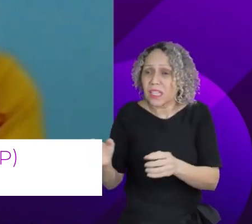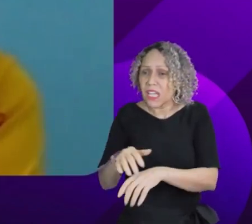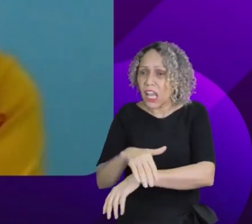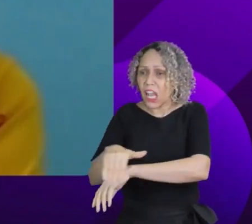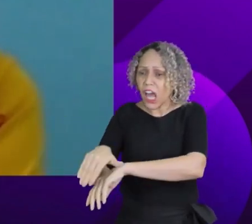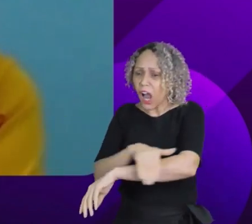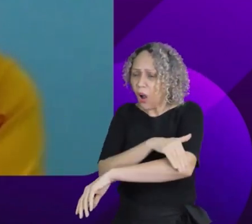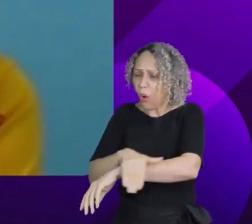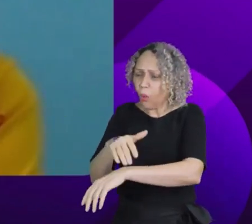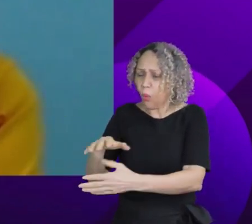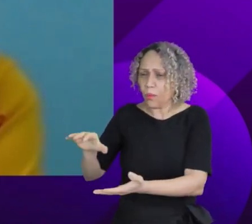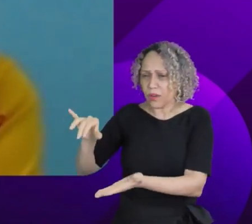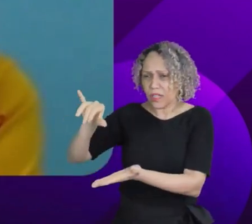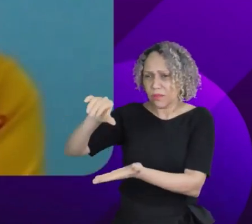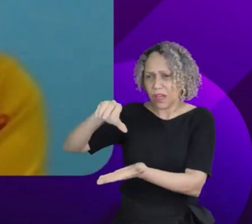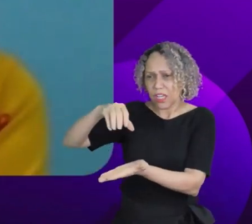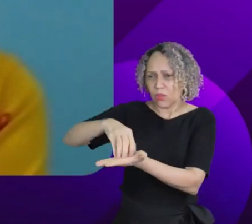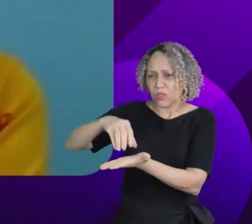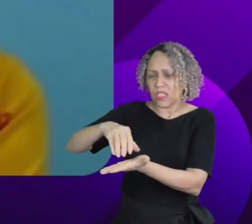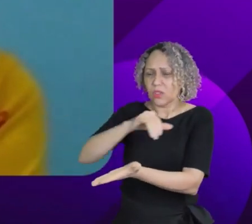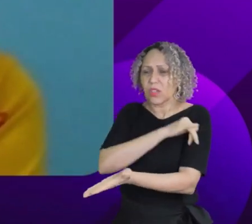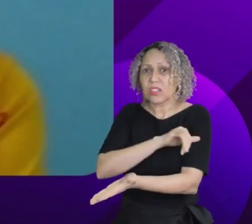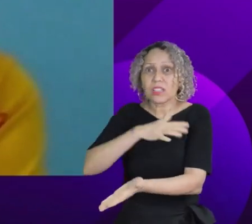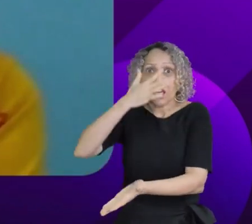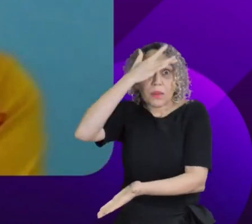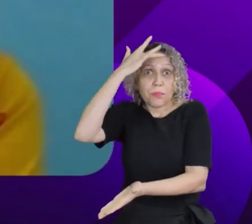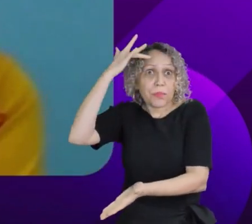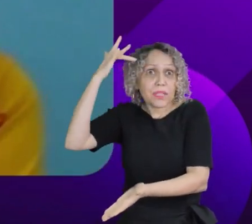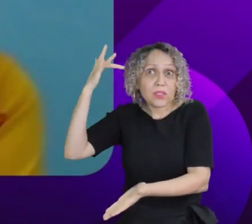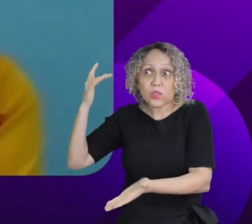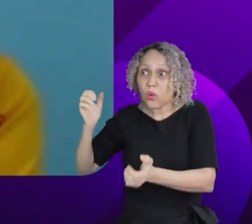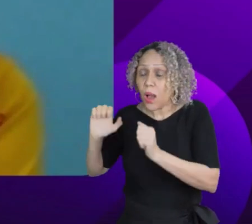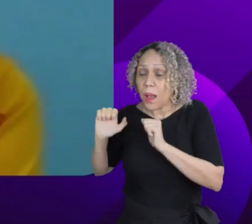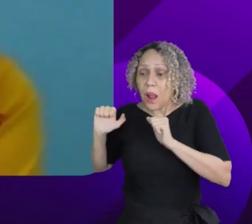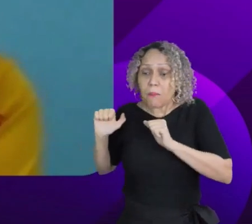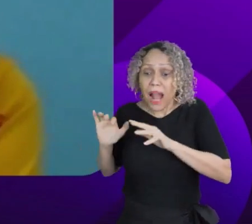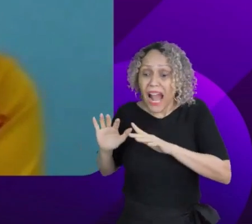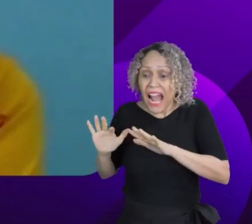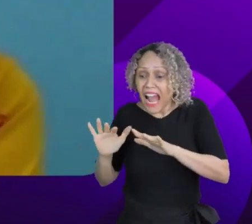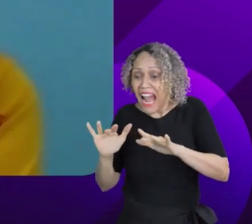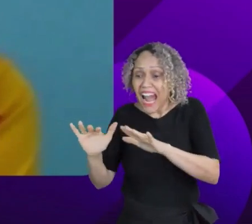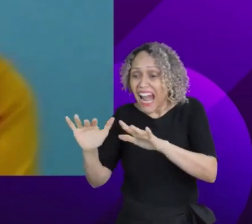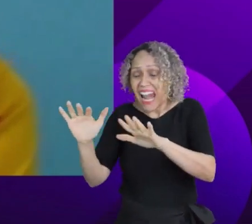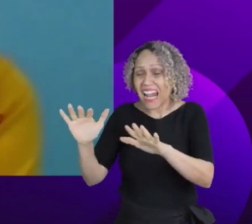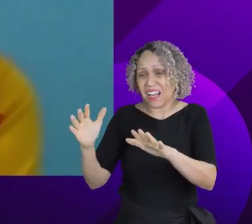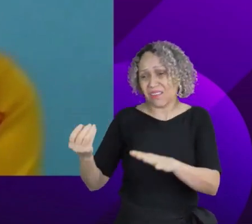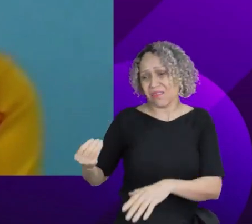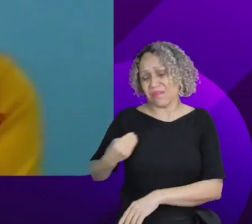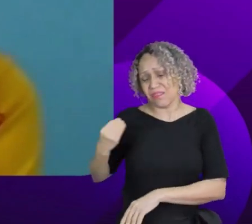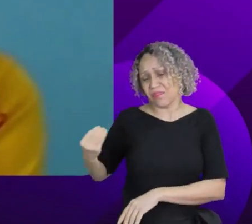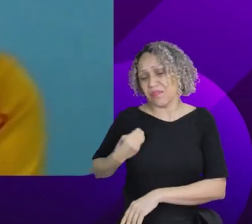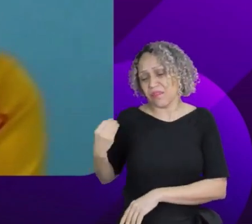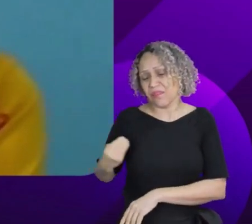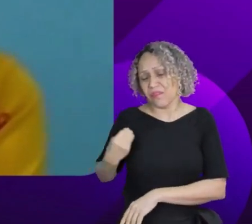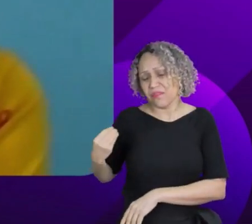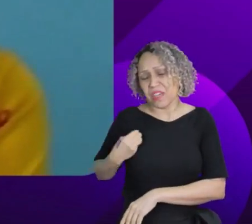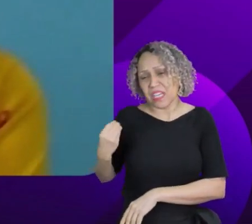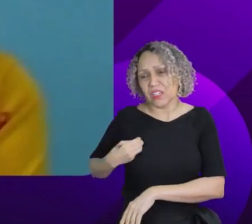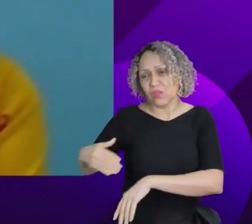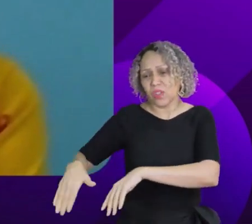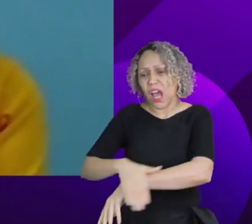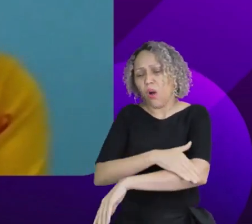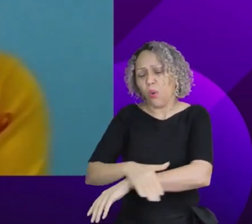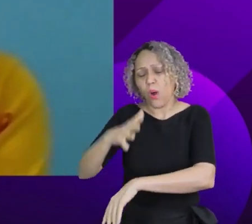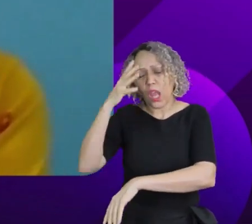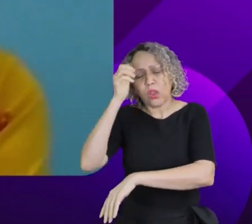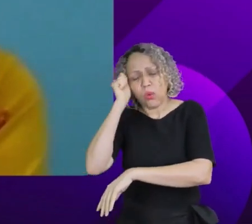noite, no centro do Rio de Janeiro principalmente, tendo cuidado para não chutar um companheiro ou uma companheira que esteja dormindo na calçada. Então,